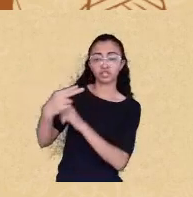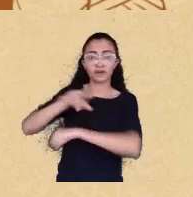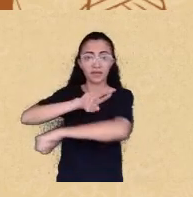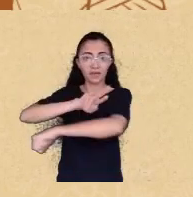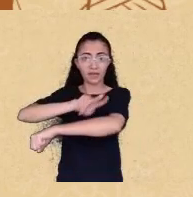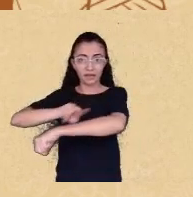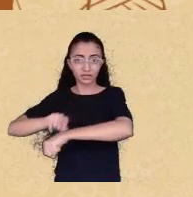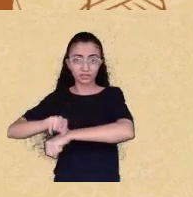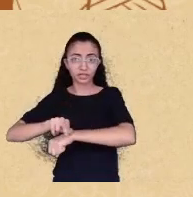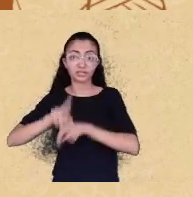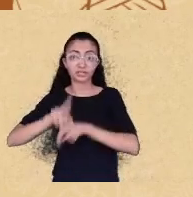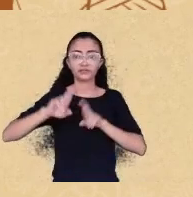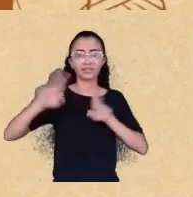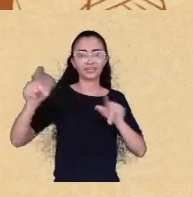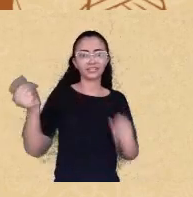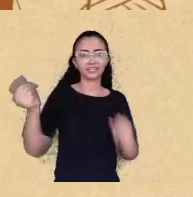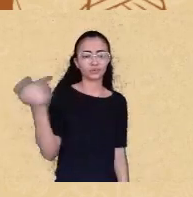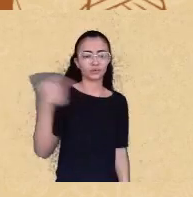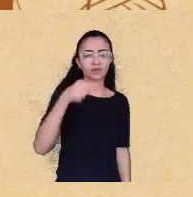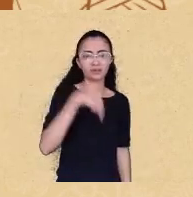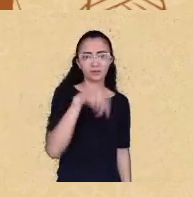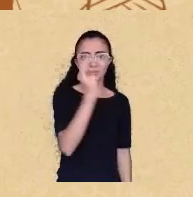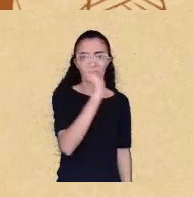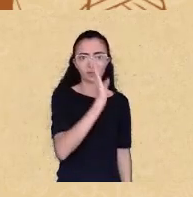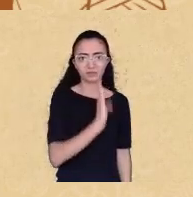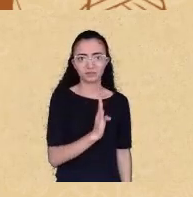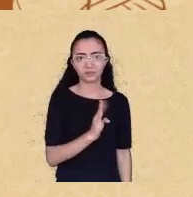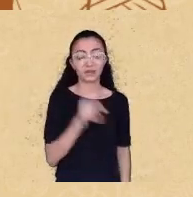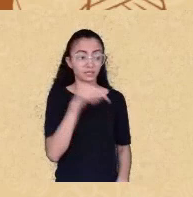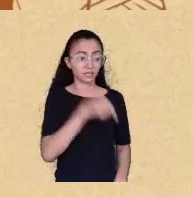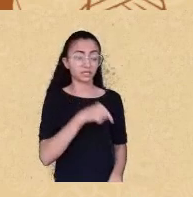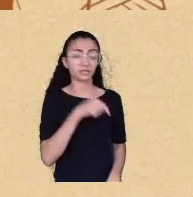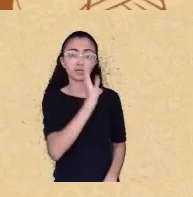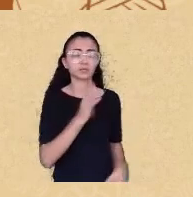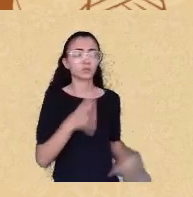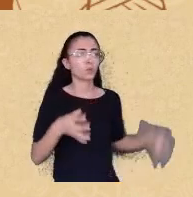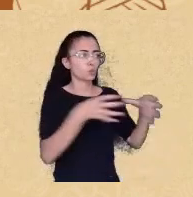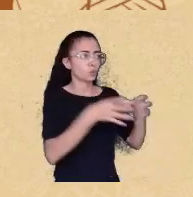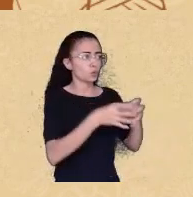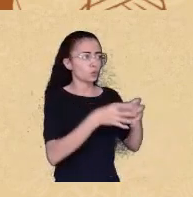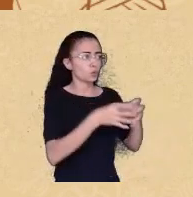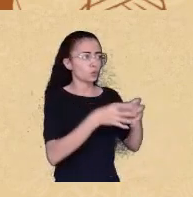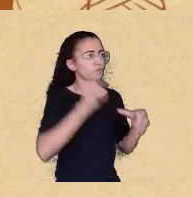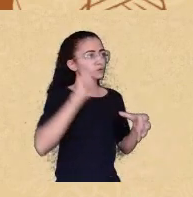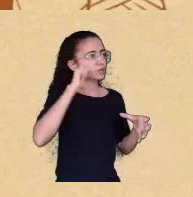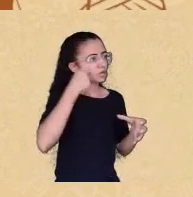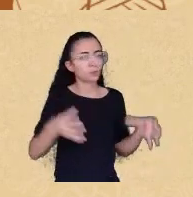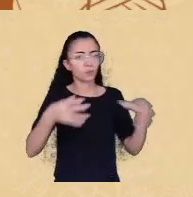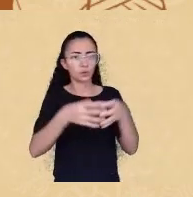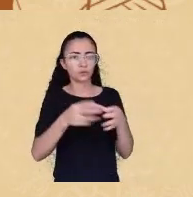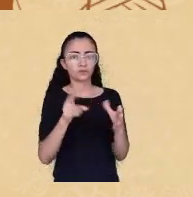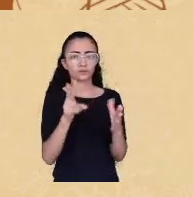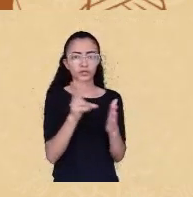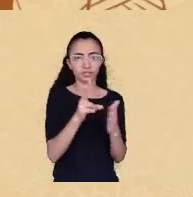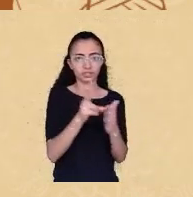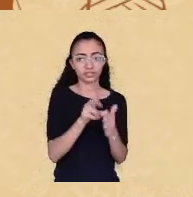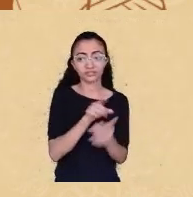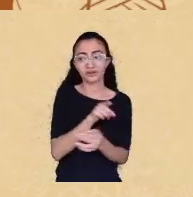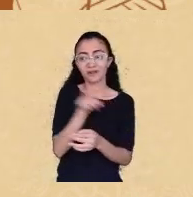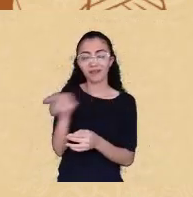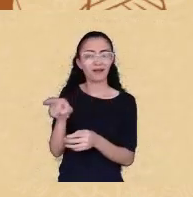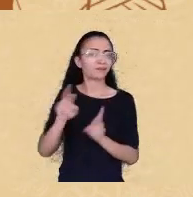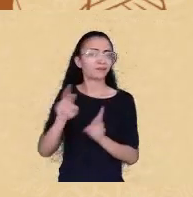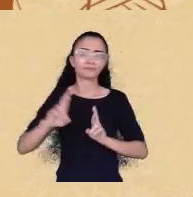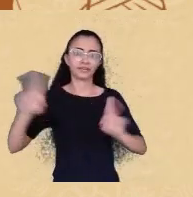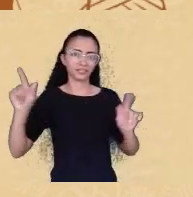no Brasil, quando eu falo assim, população negra, indígena, para eles não faz muito sentido, são em outros tópicos. Então, quando